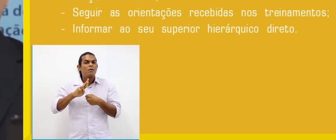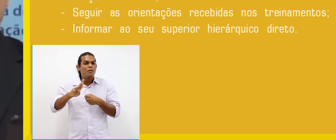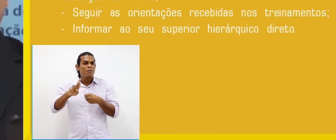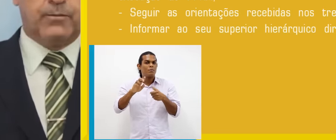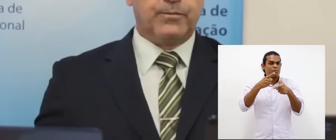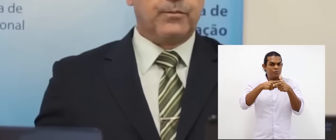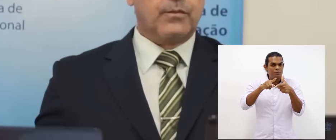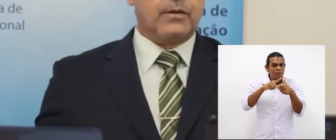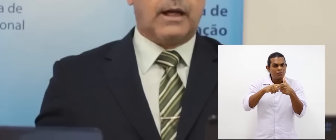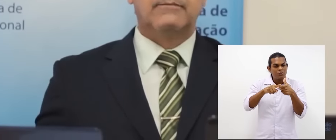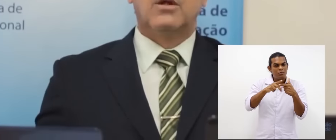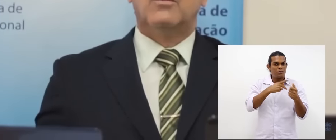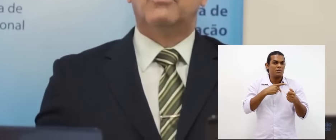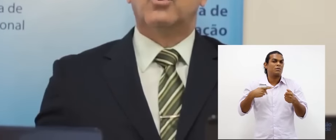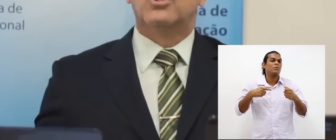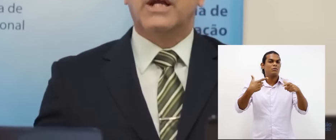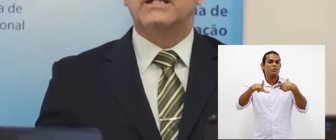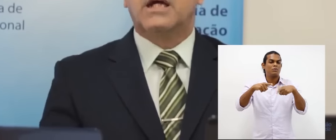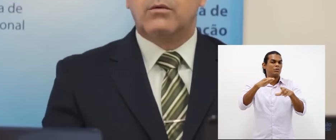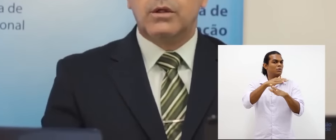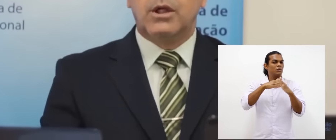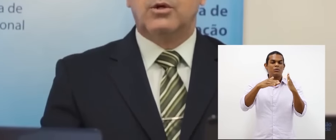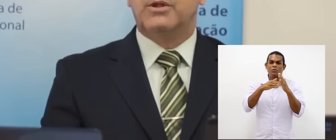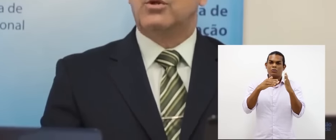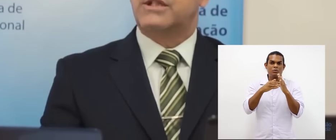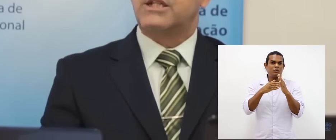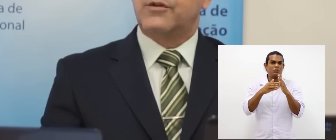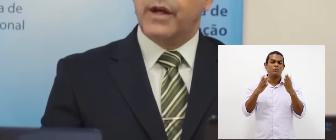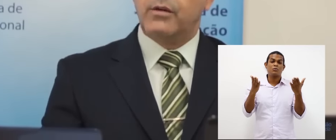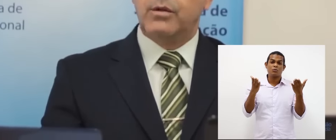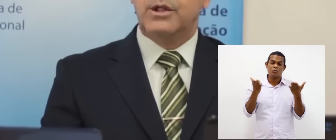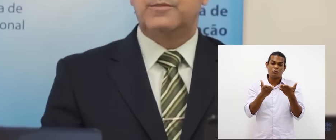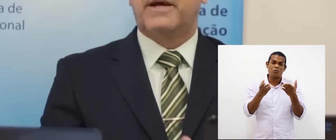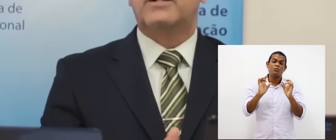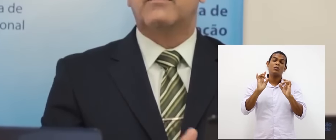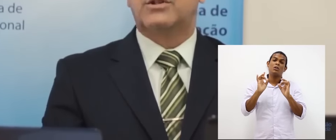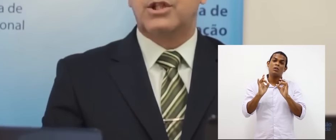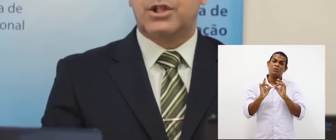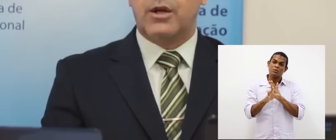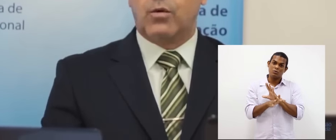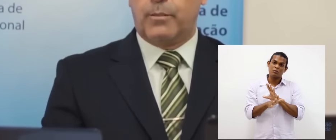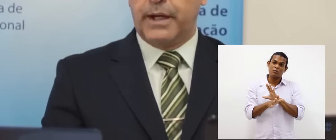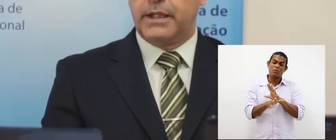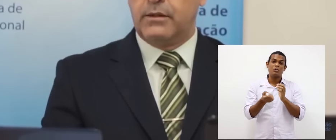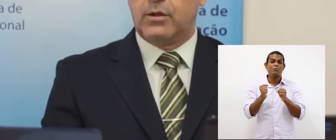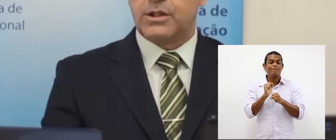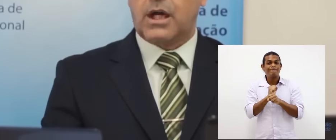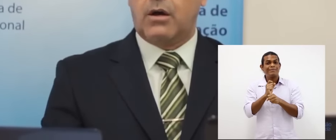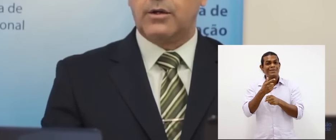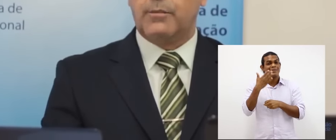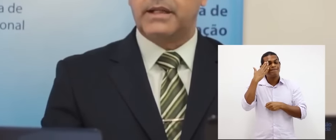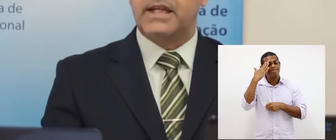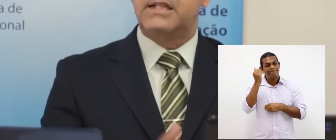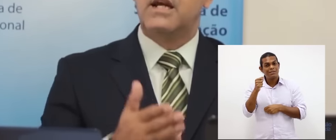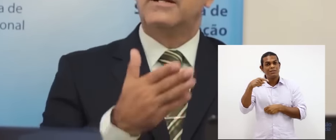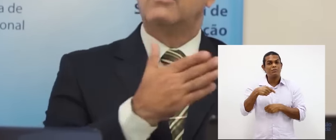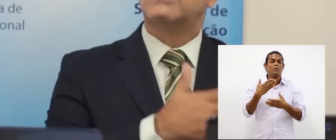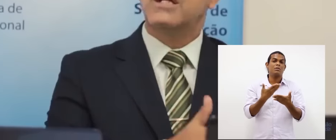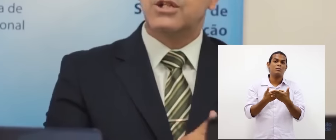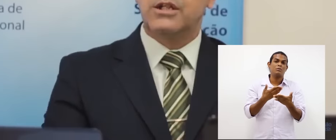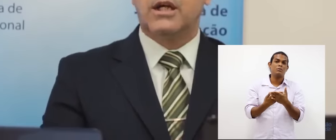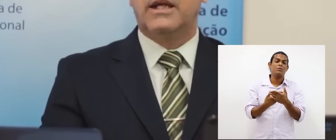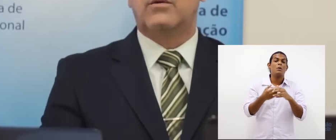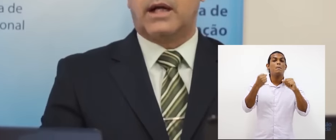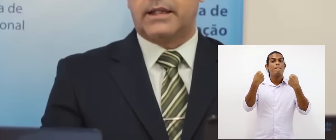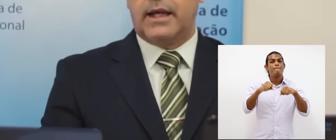trabalhadores de forma geral. Tá? Por hoje, então, eu me dou satisfeito. Espero que vocês tenham compreendido a nossa aula de competência.